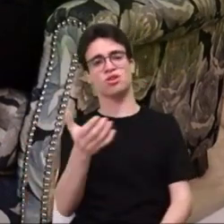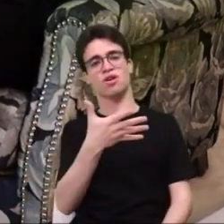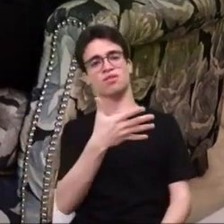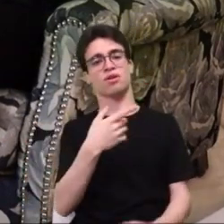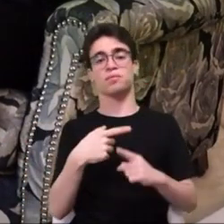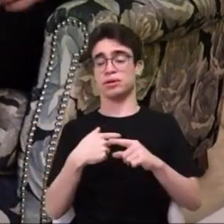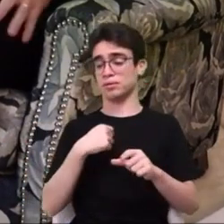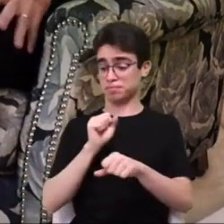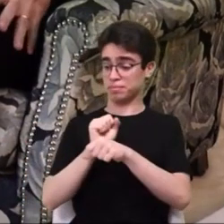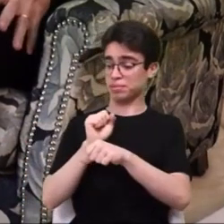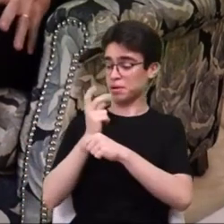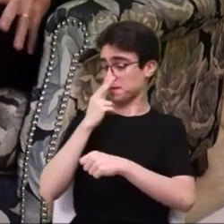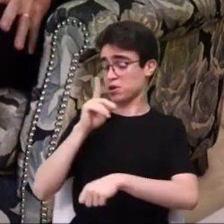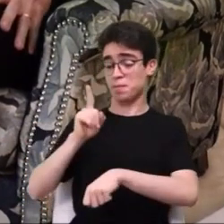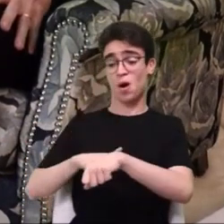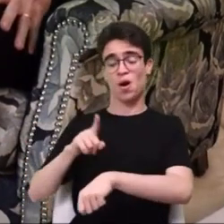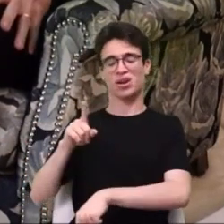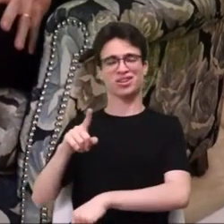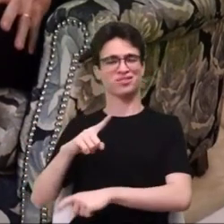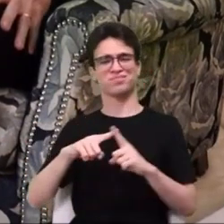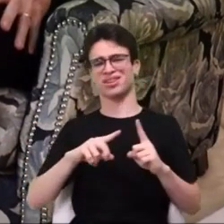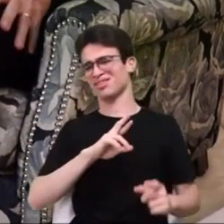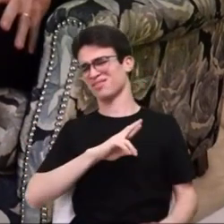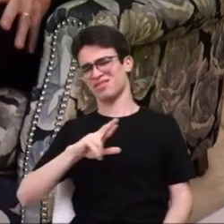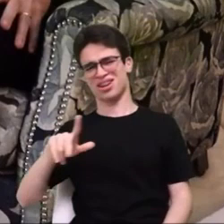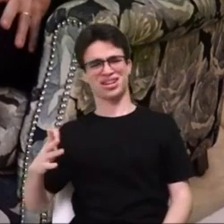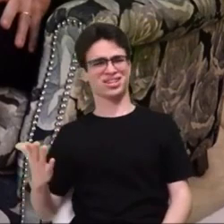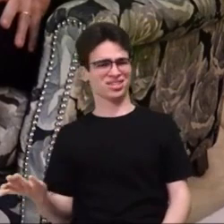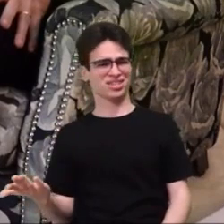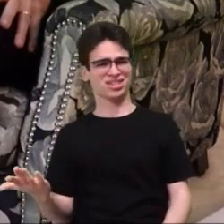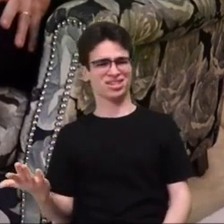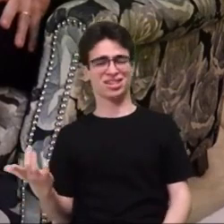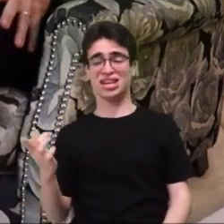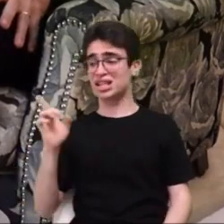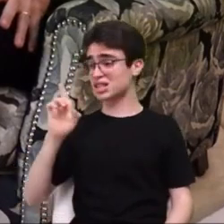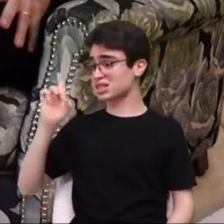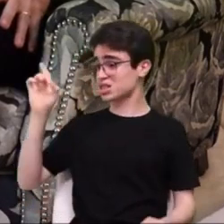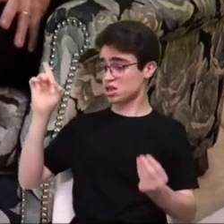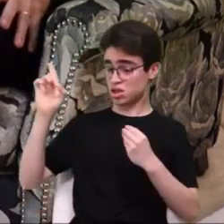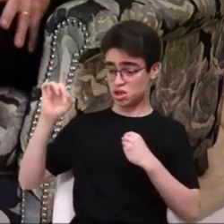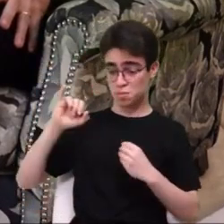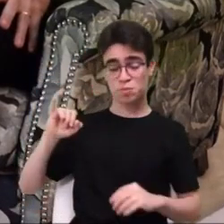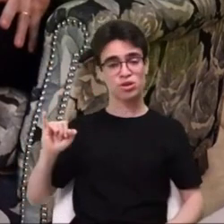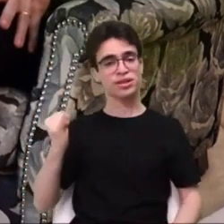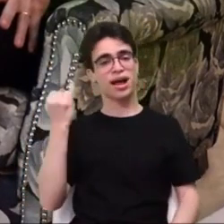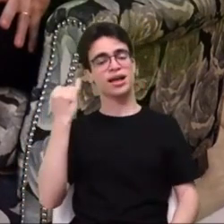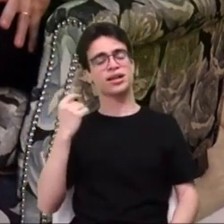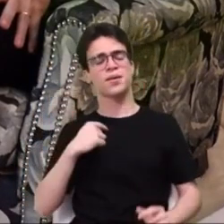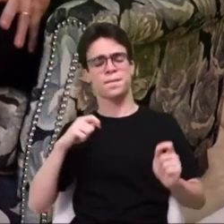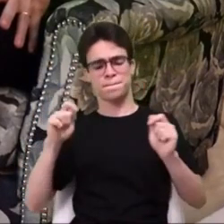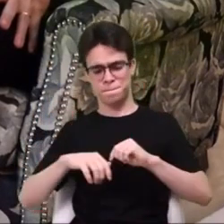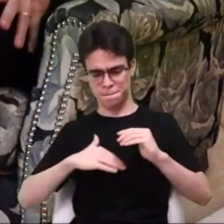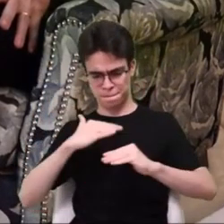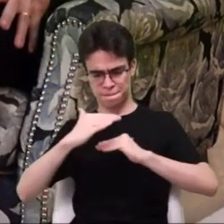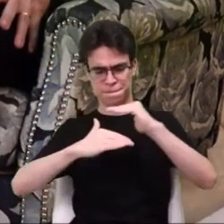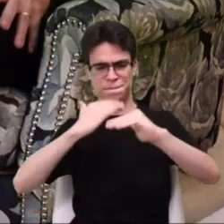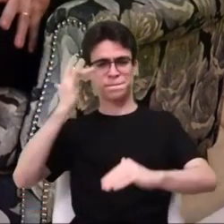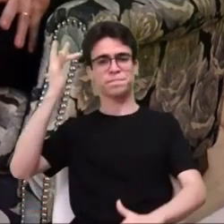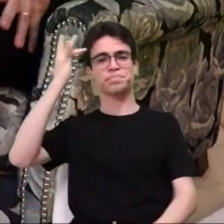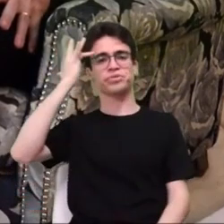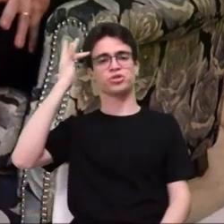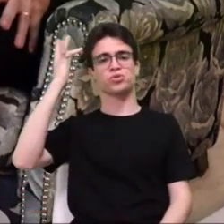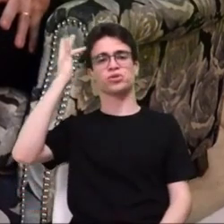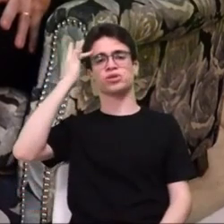eu esperava que fosse instantâneo, mas não foi assim. Deus me deu a oportunidade de crescer e